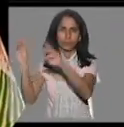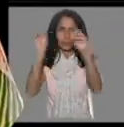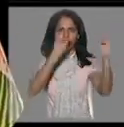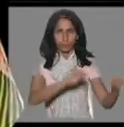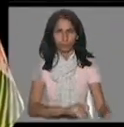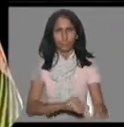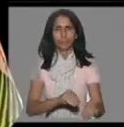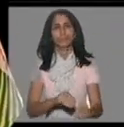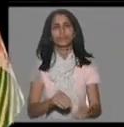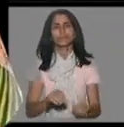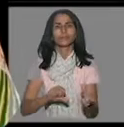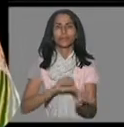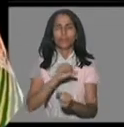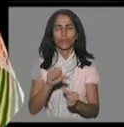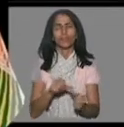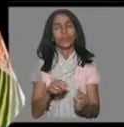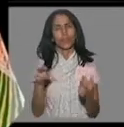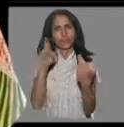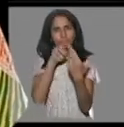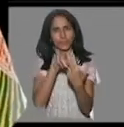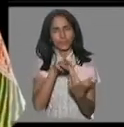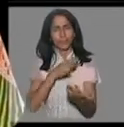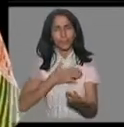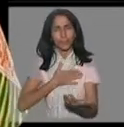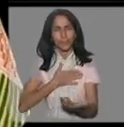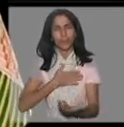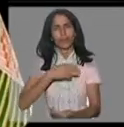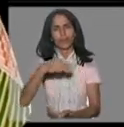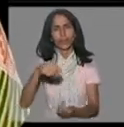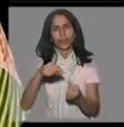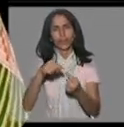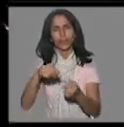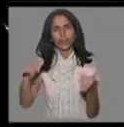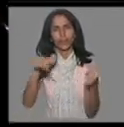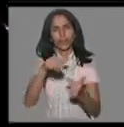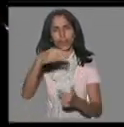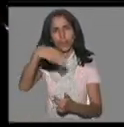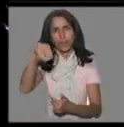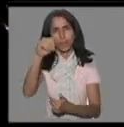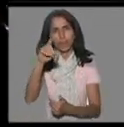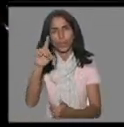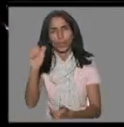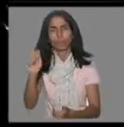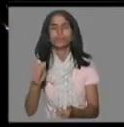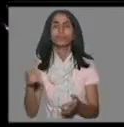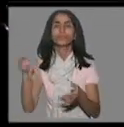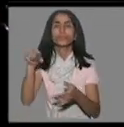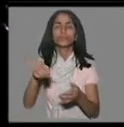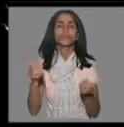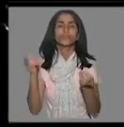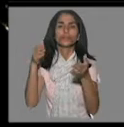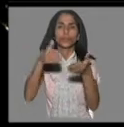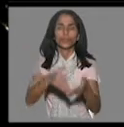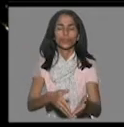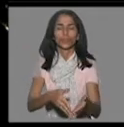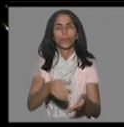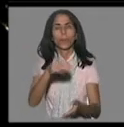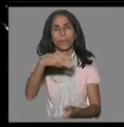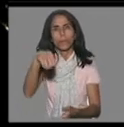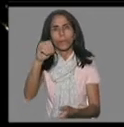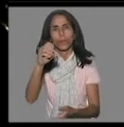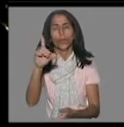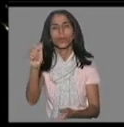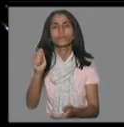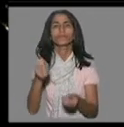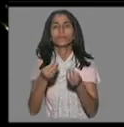se transformou na minha grande referência para o trabalho na moda. Agora, como você chegou na moda, assim? O que te